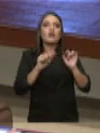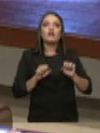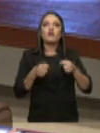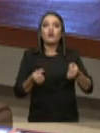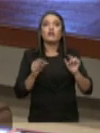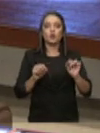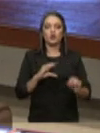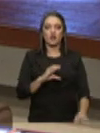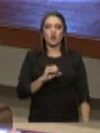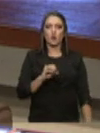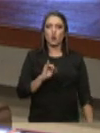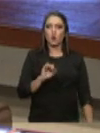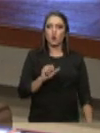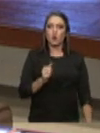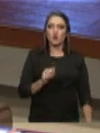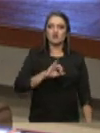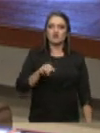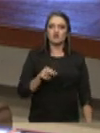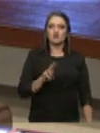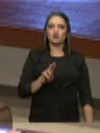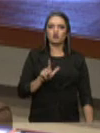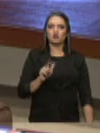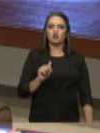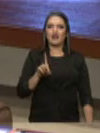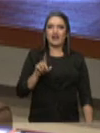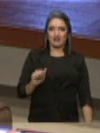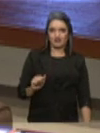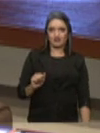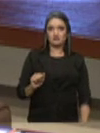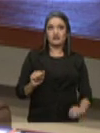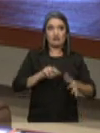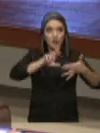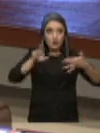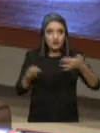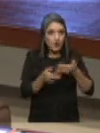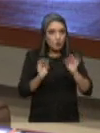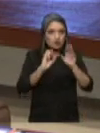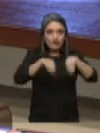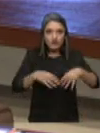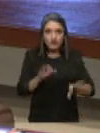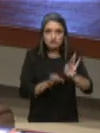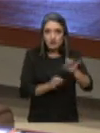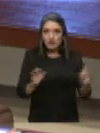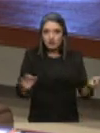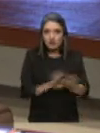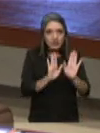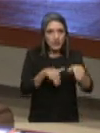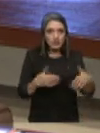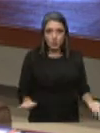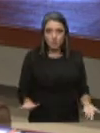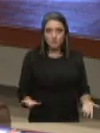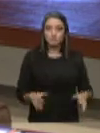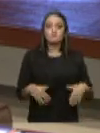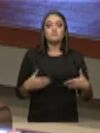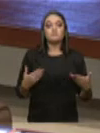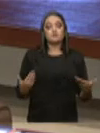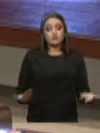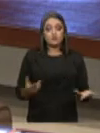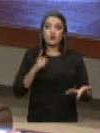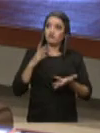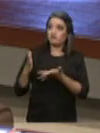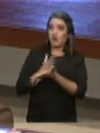Na psicanálise, disse que quando uma criança, quando uma mãe fala para o filho alguma coisa, aquilo fica dentro da cabeça. E, às vezes, também alguns autores